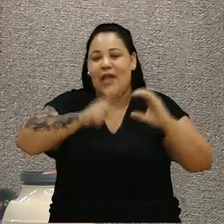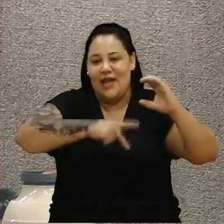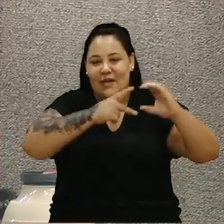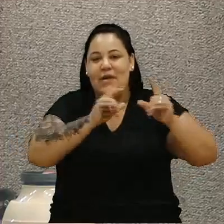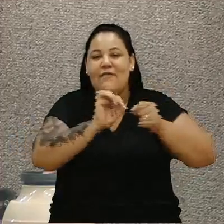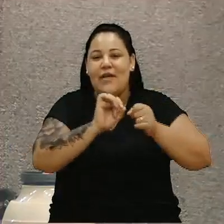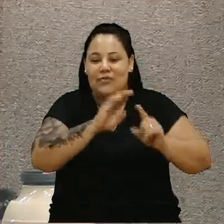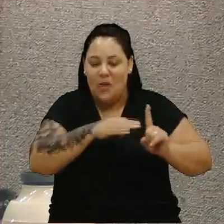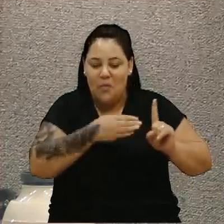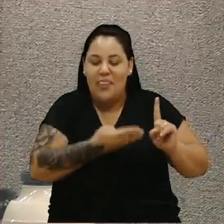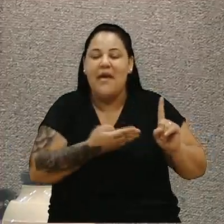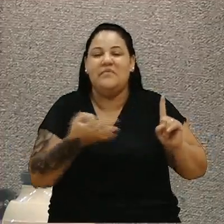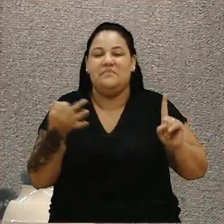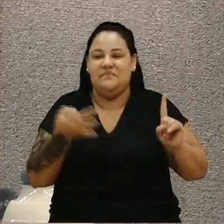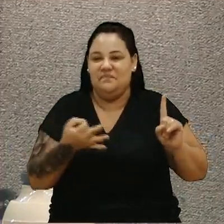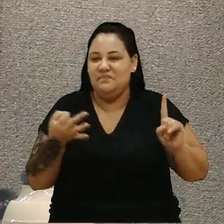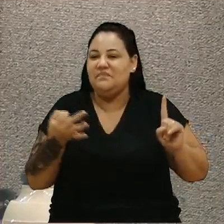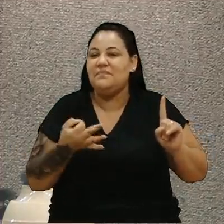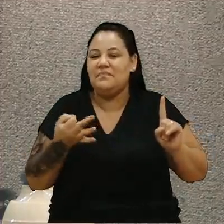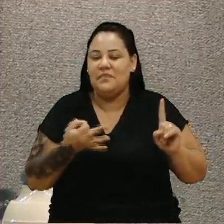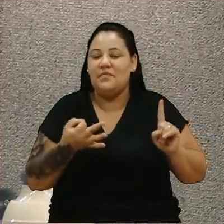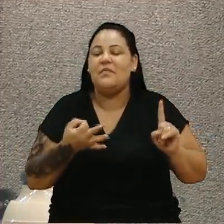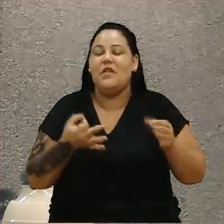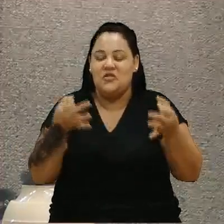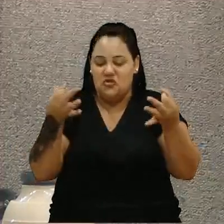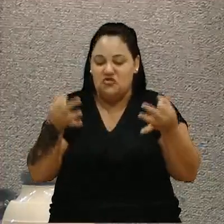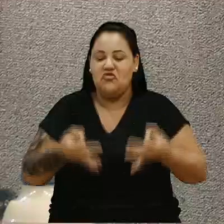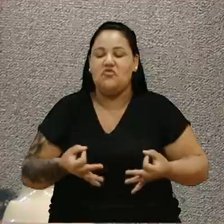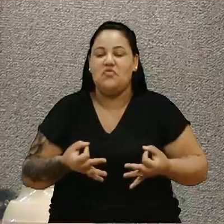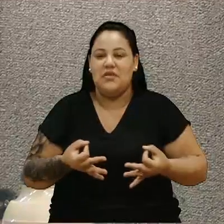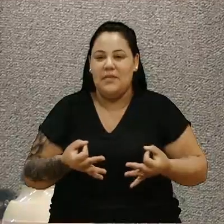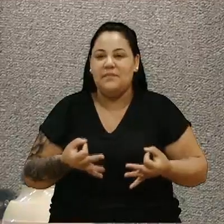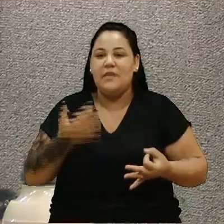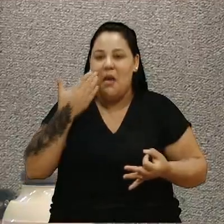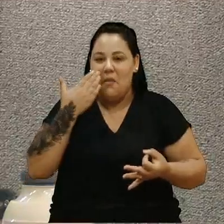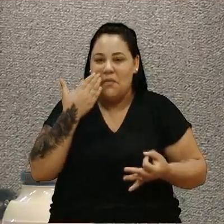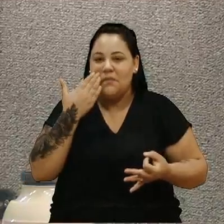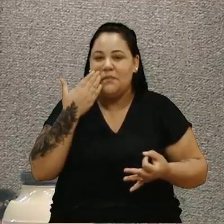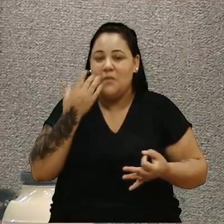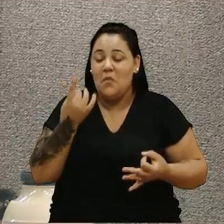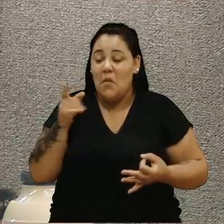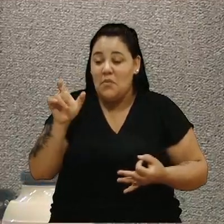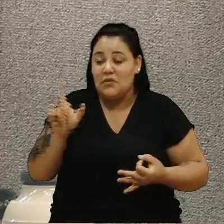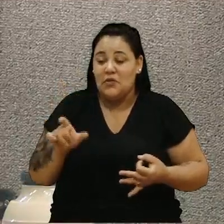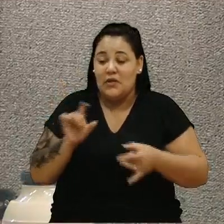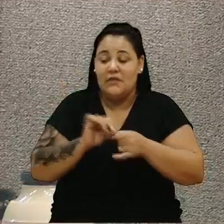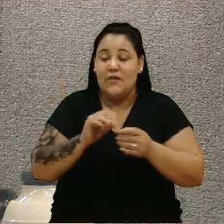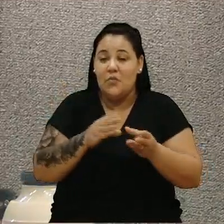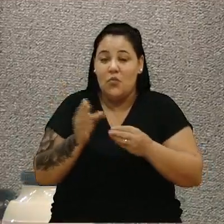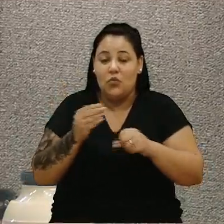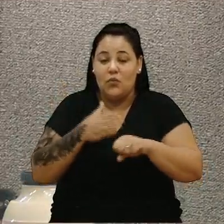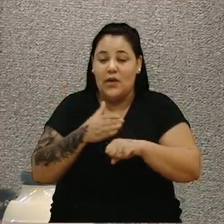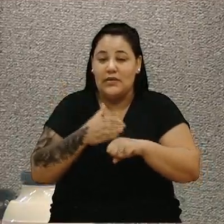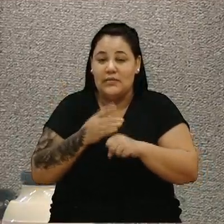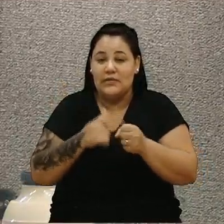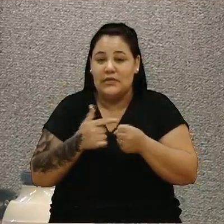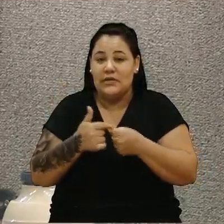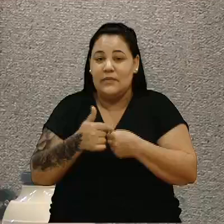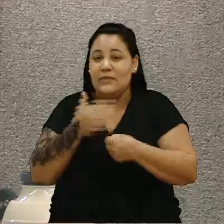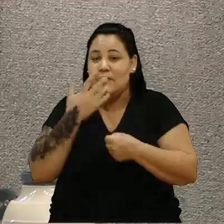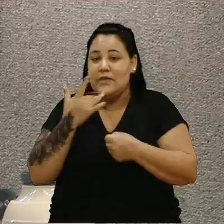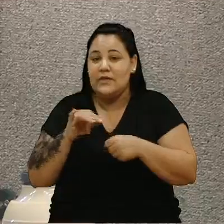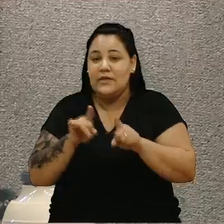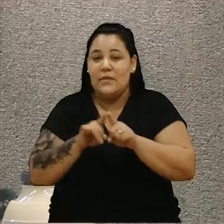uma homenagem muito justa a alguém que vem fazendo muito pela nossa cidade, pelas nossas crianças, pelos